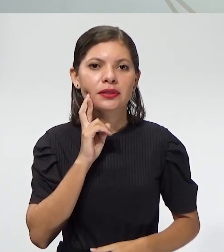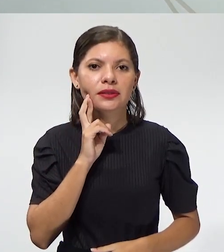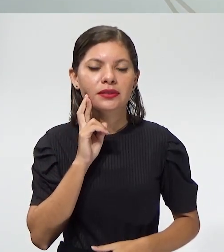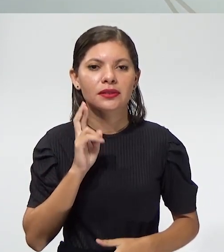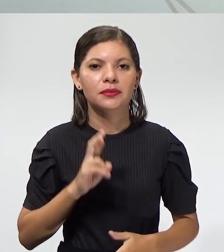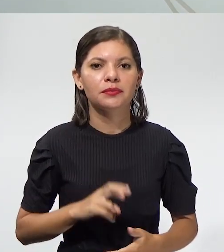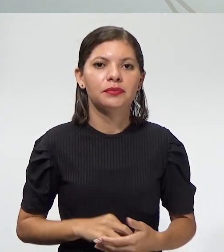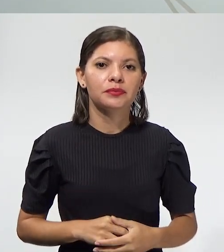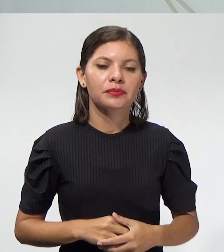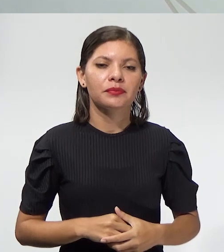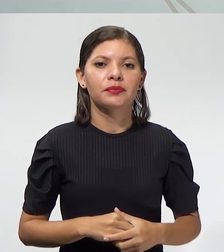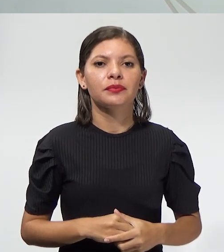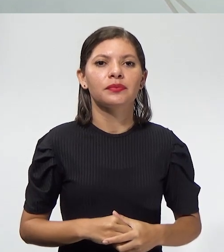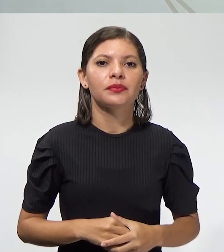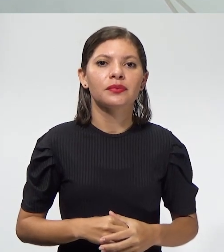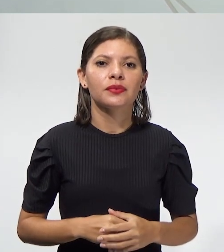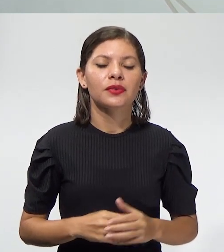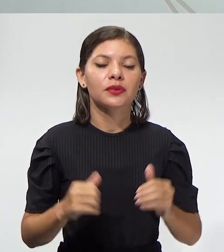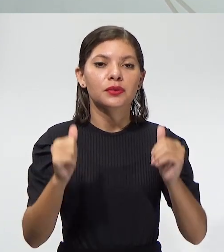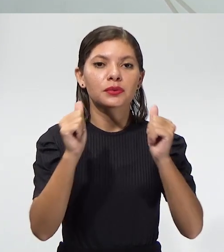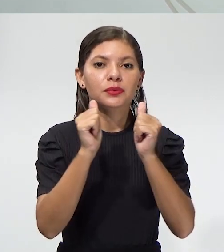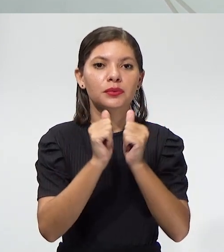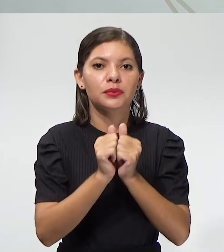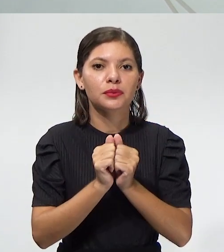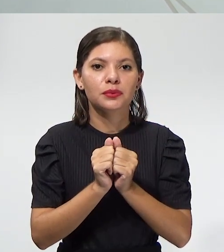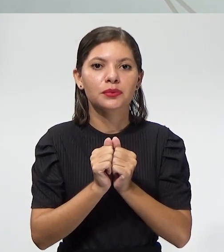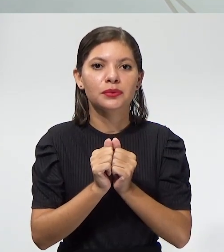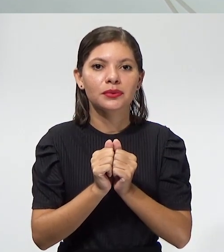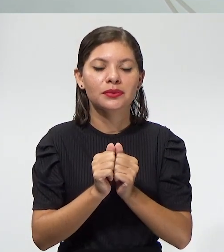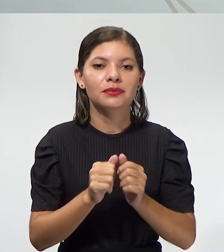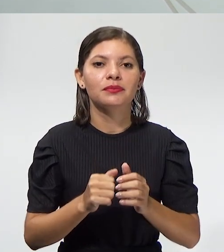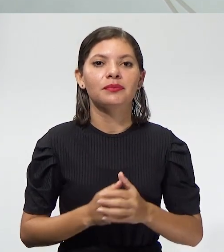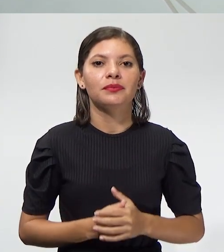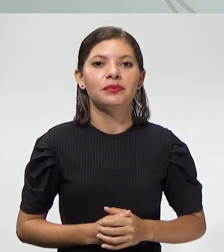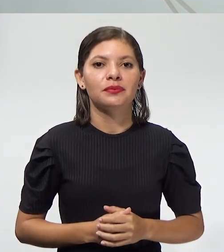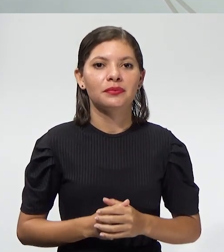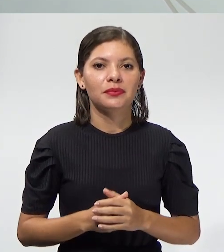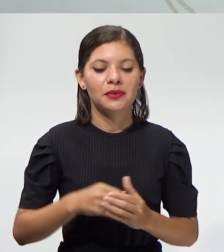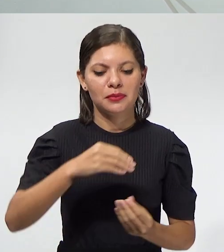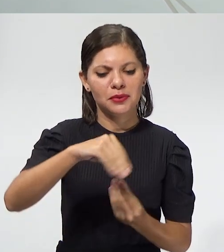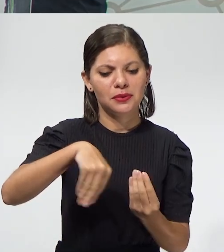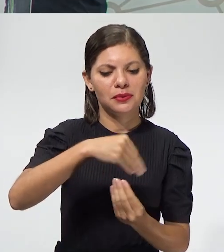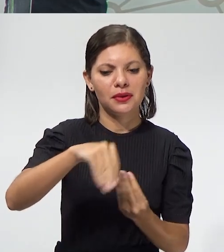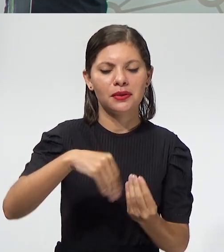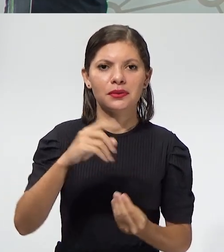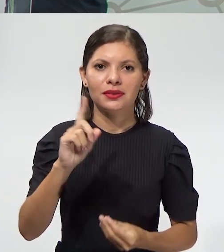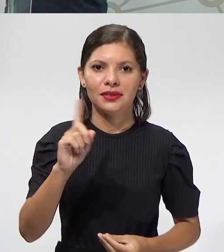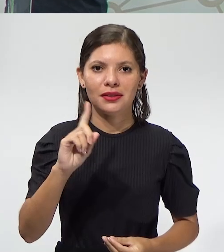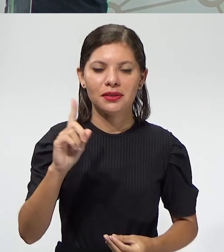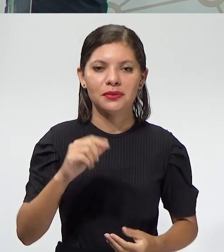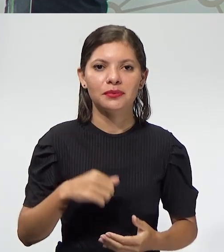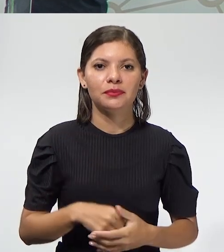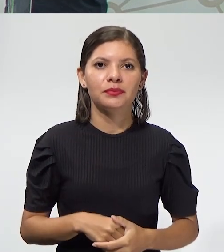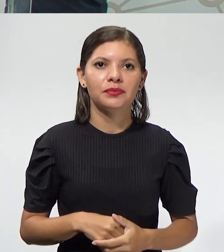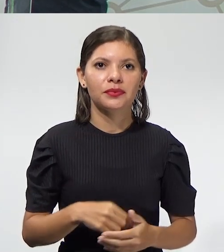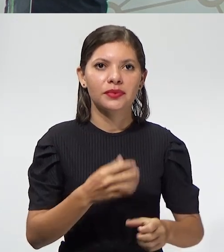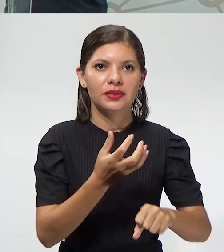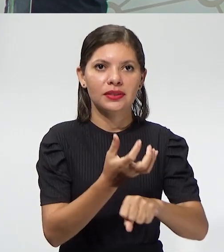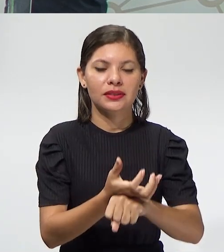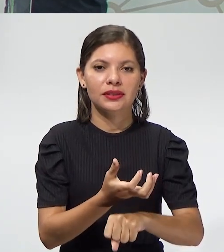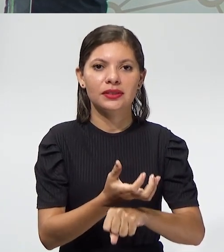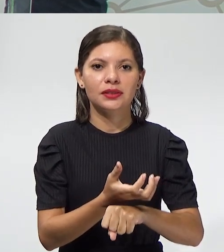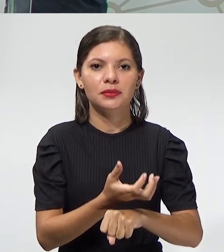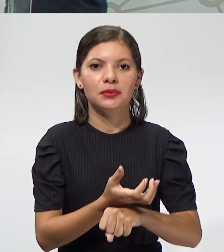dessa experiência que vamos dizer, é uma experiência conjunta, junta, mas não